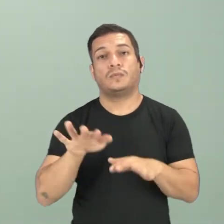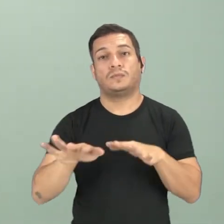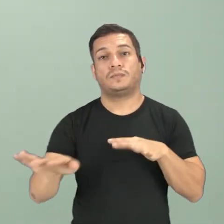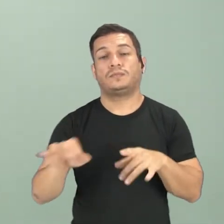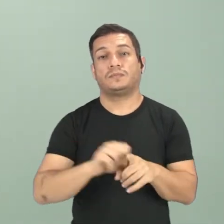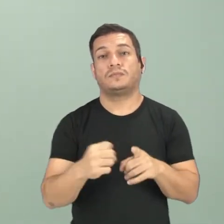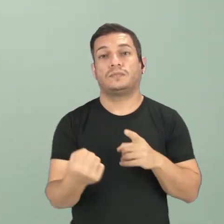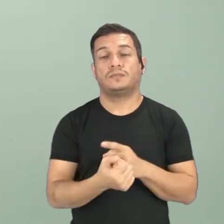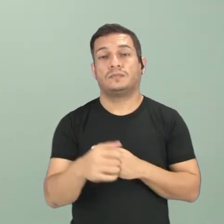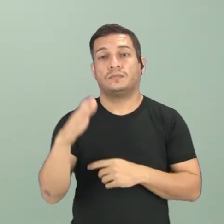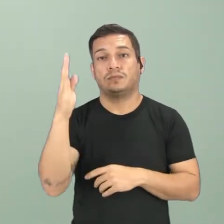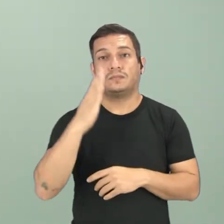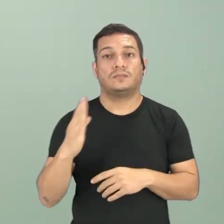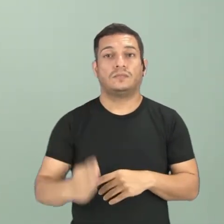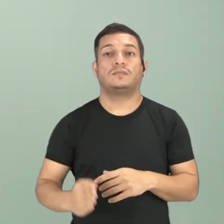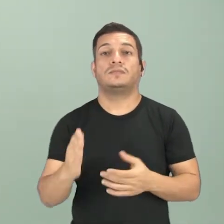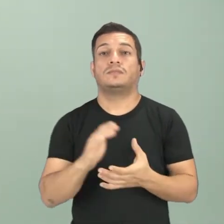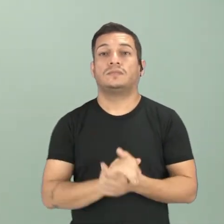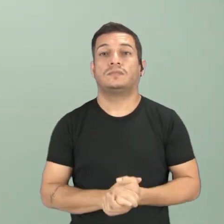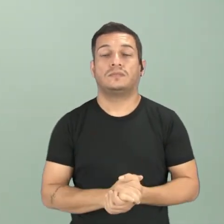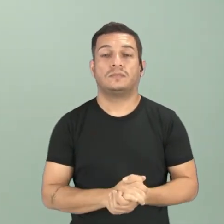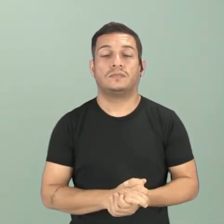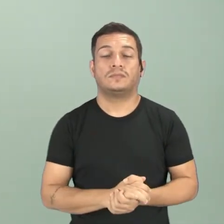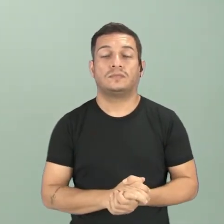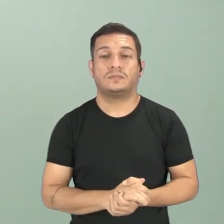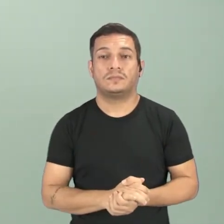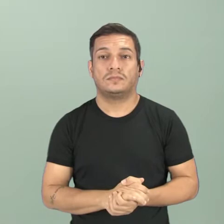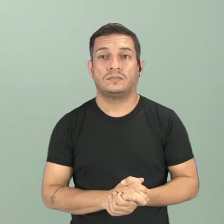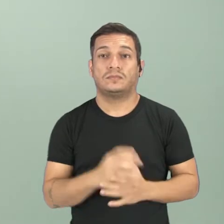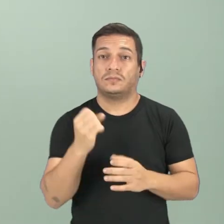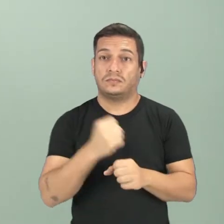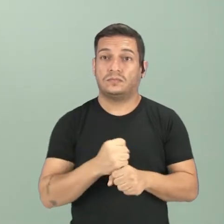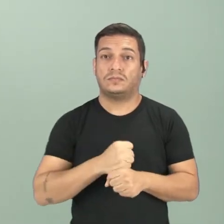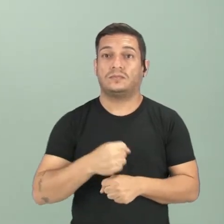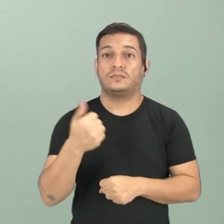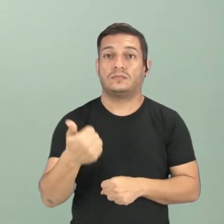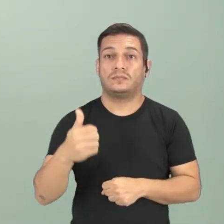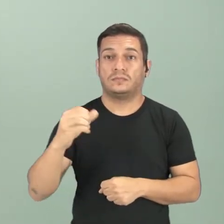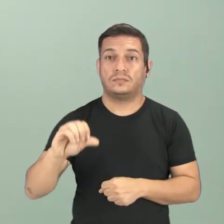movimentos sociais no nosso país. A partir da década de